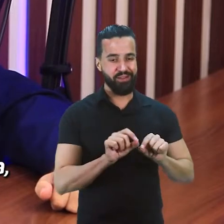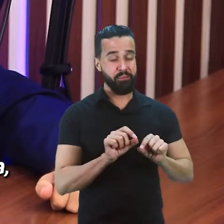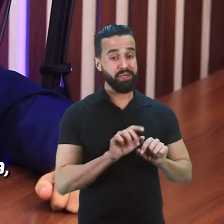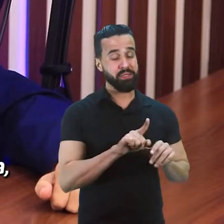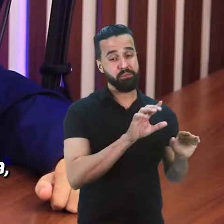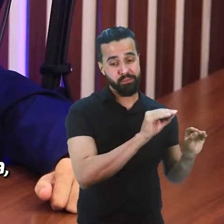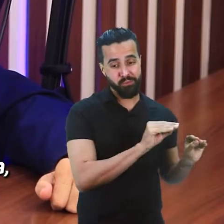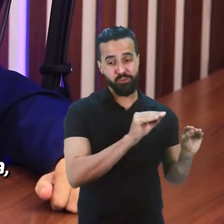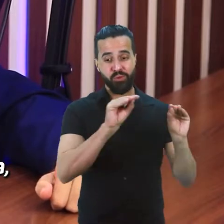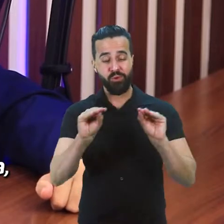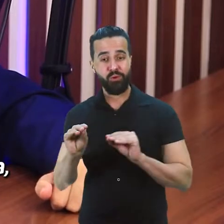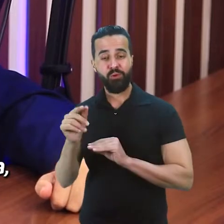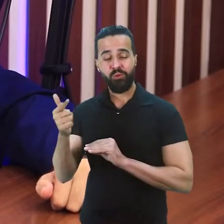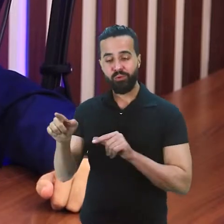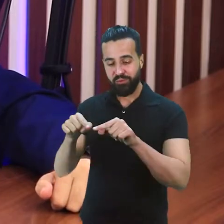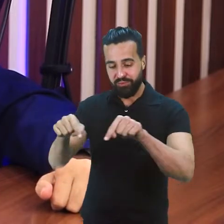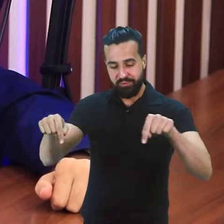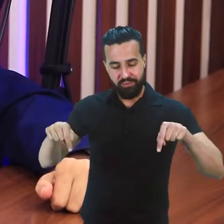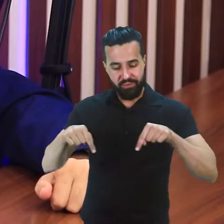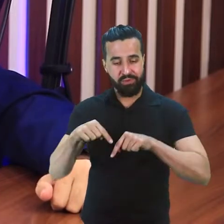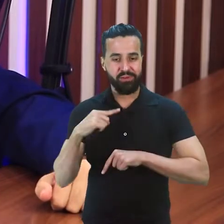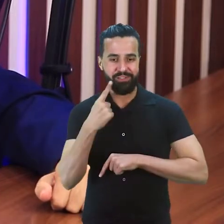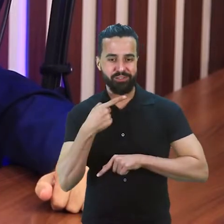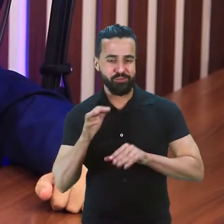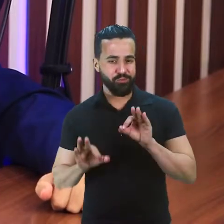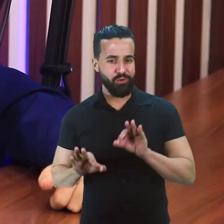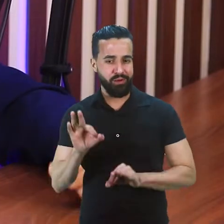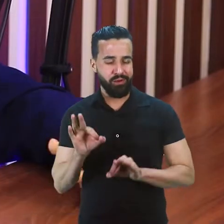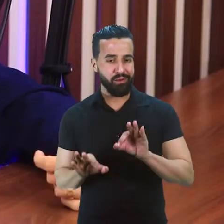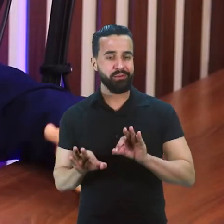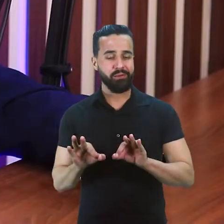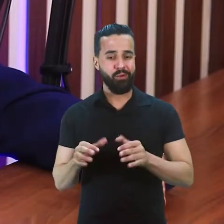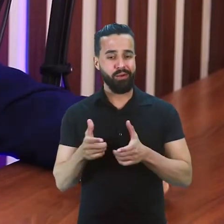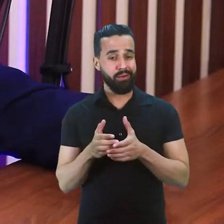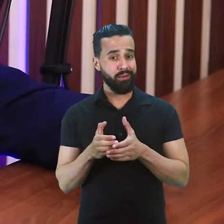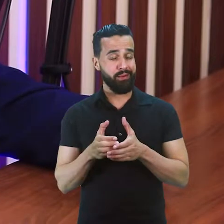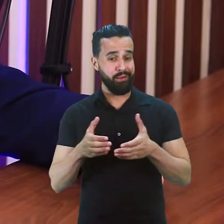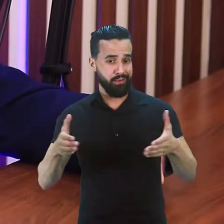escritório grande aqui em Goiânia também. Desse outro